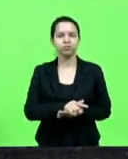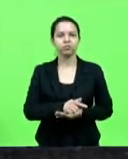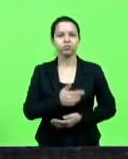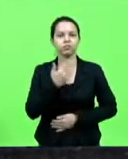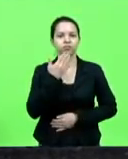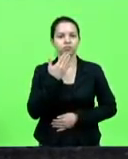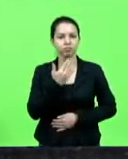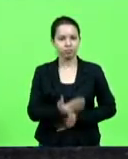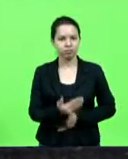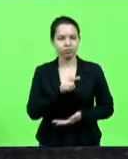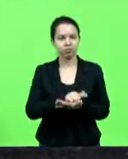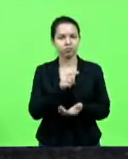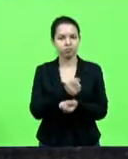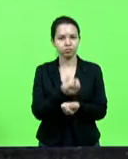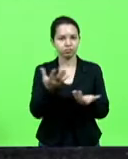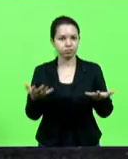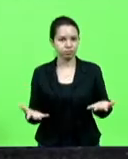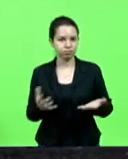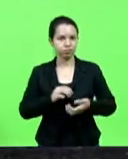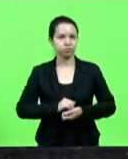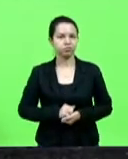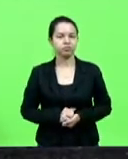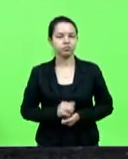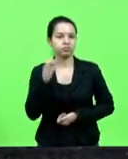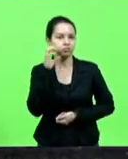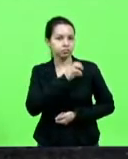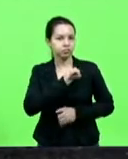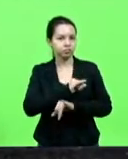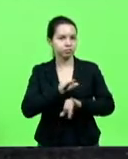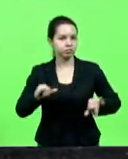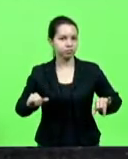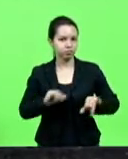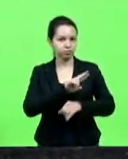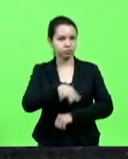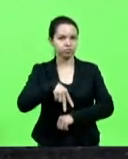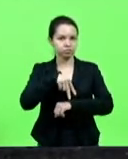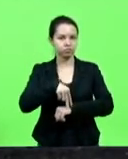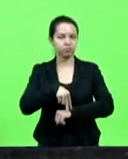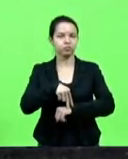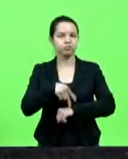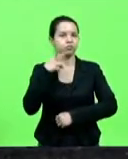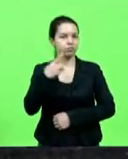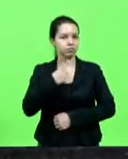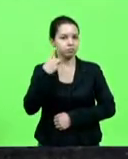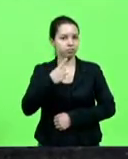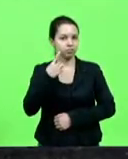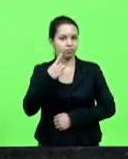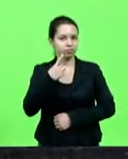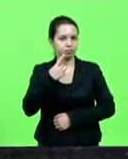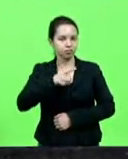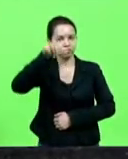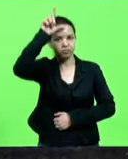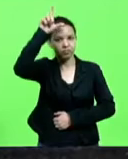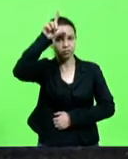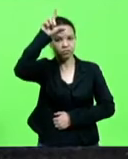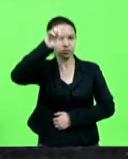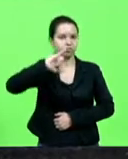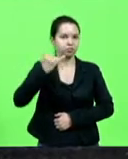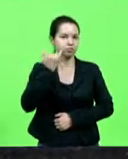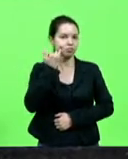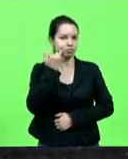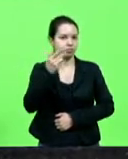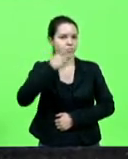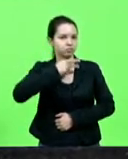solicitou que se procedesse à distribuição. Breves comunicações. Fizeram uso da palavra os senhores deputados. Sargento Lima, Gessé Lopes,